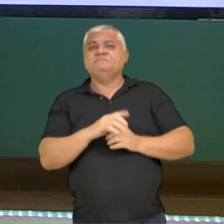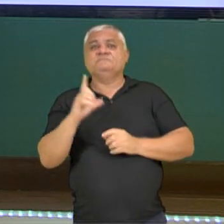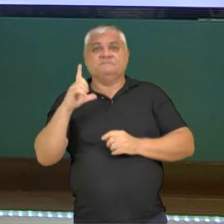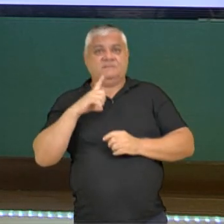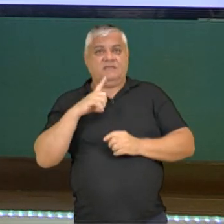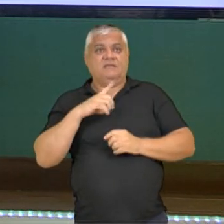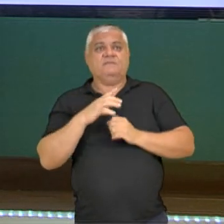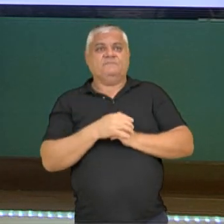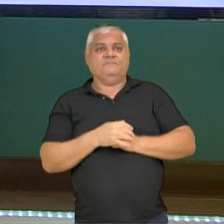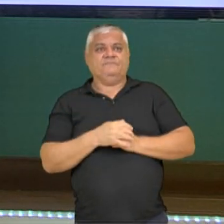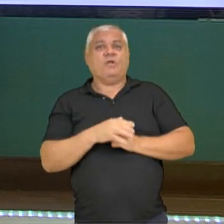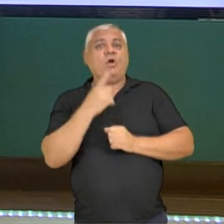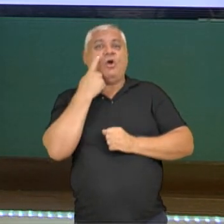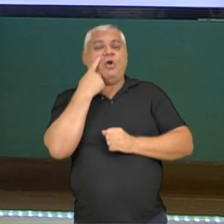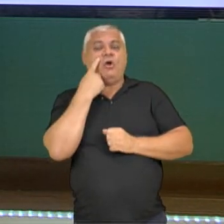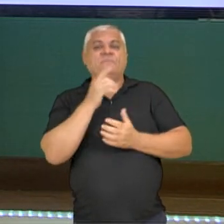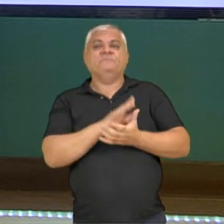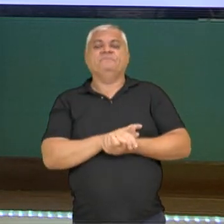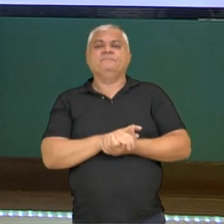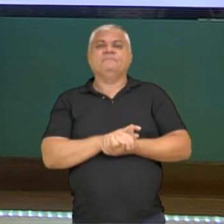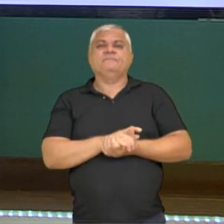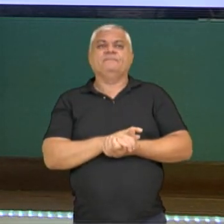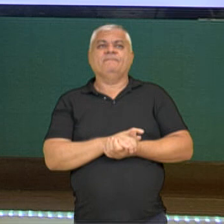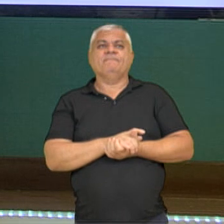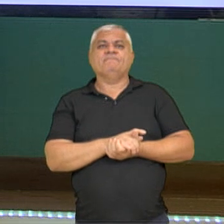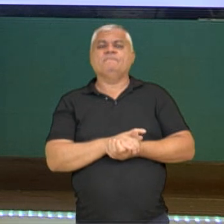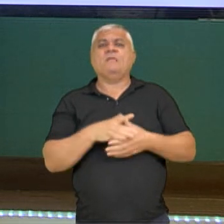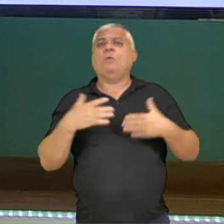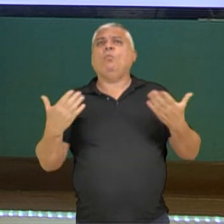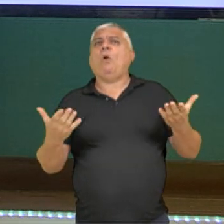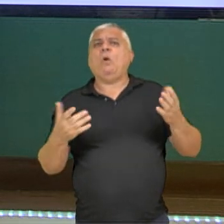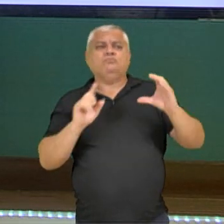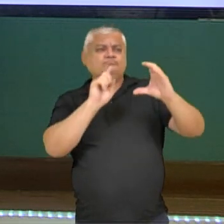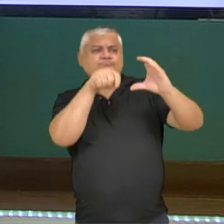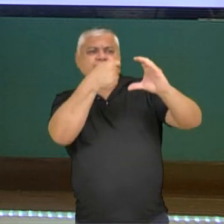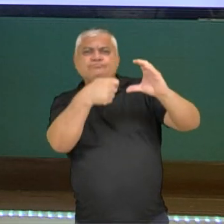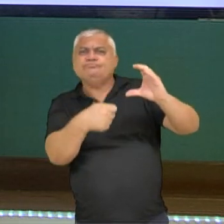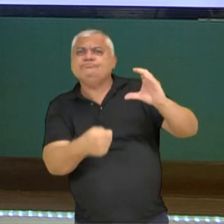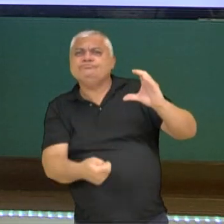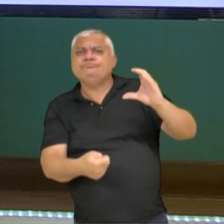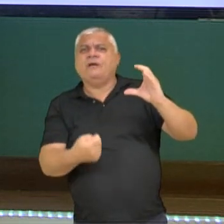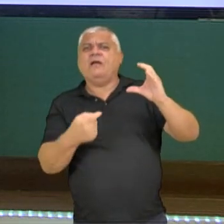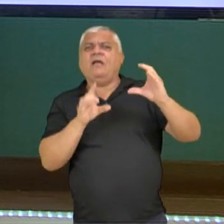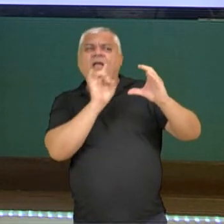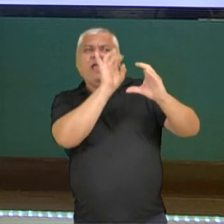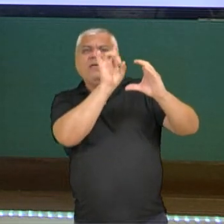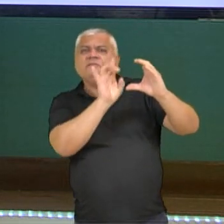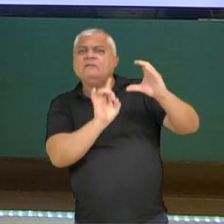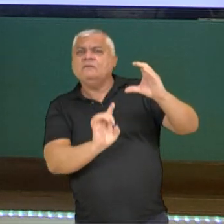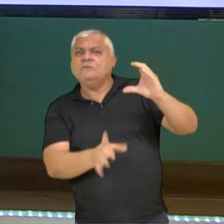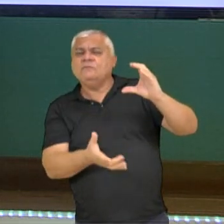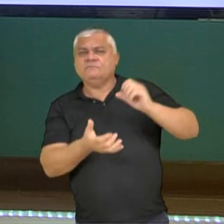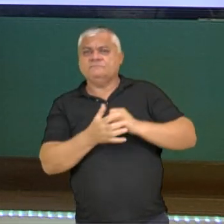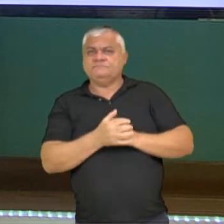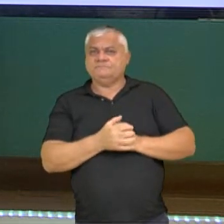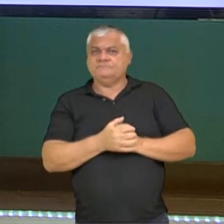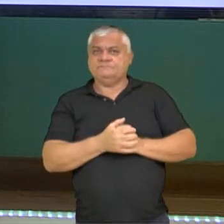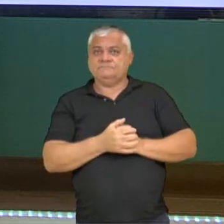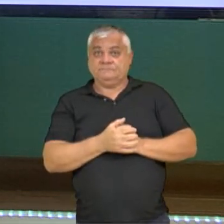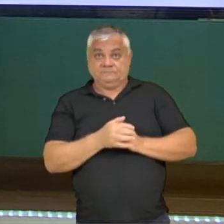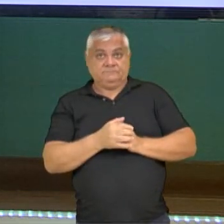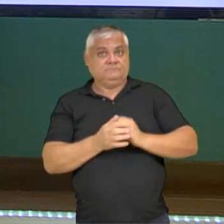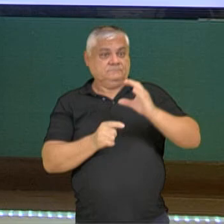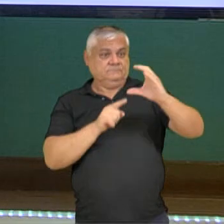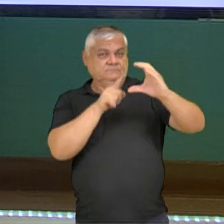carbonos são classificados. Quais são, professor, as classificações desses carbonos? Os carbonos